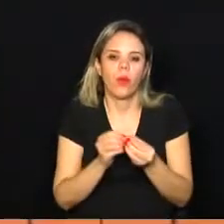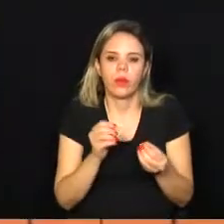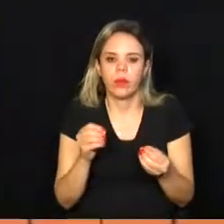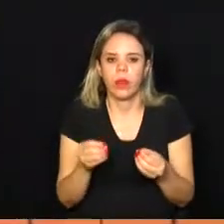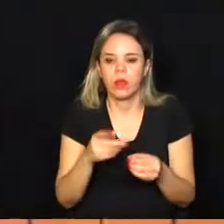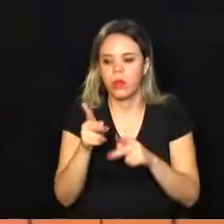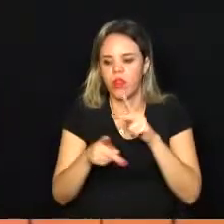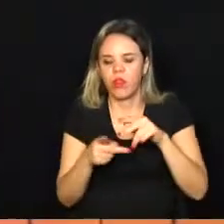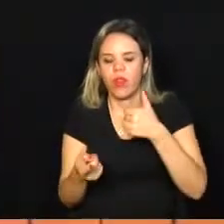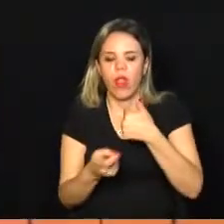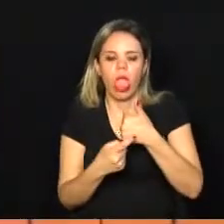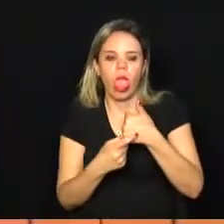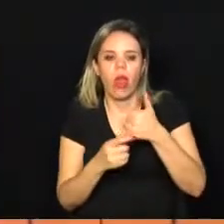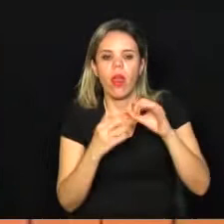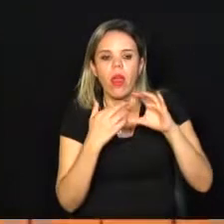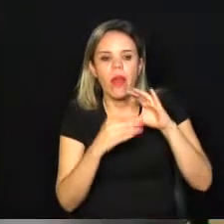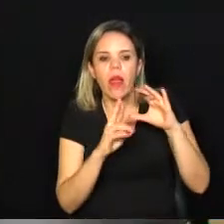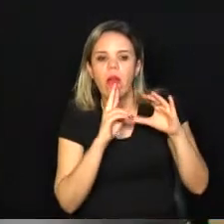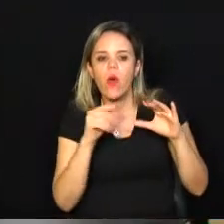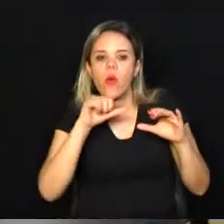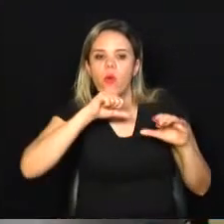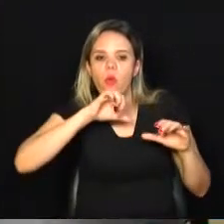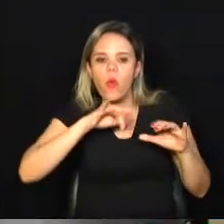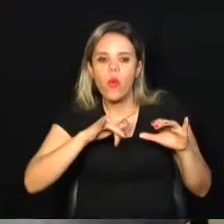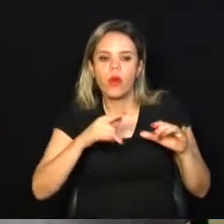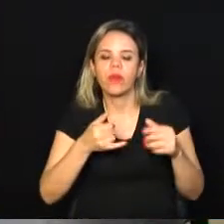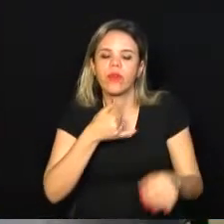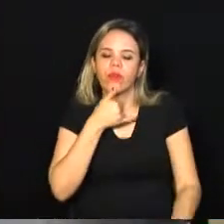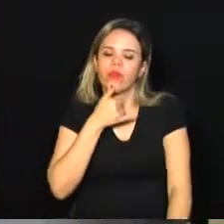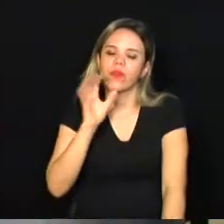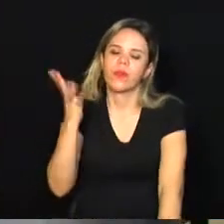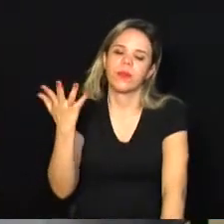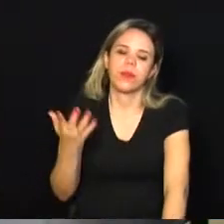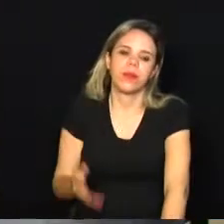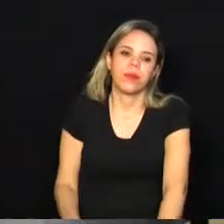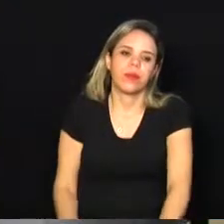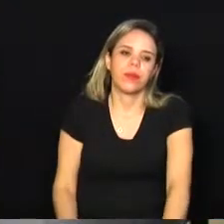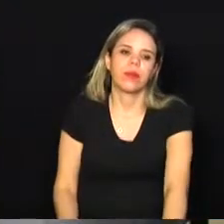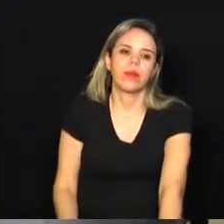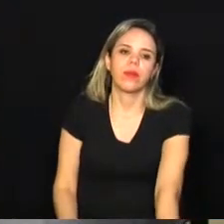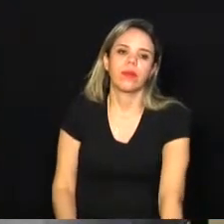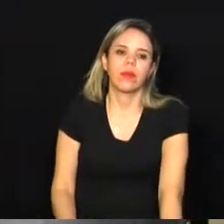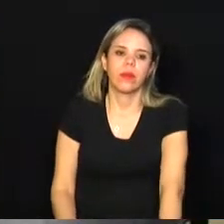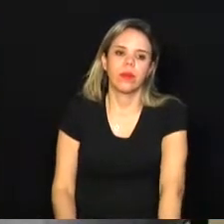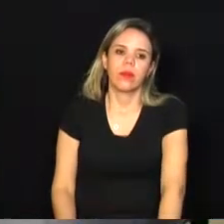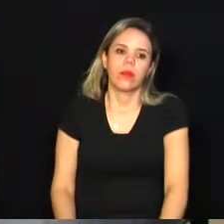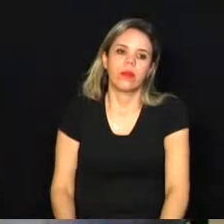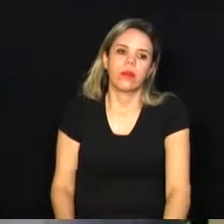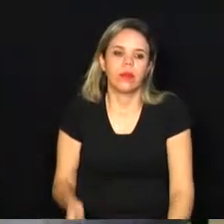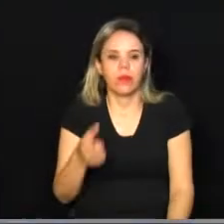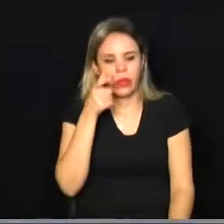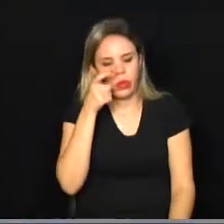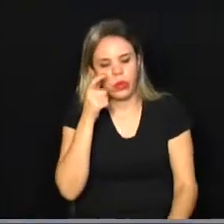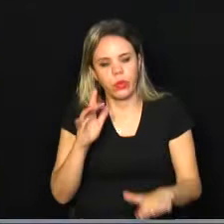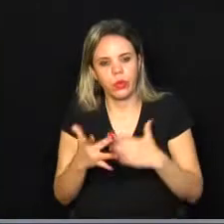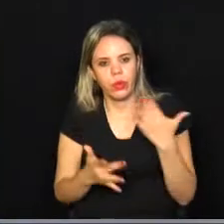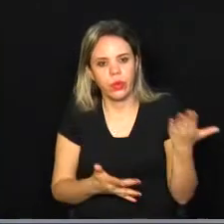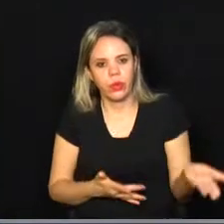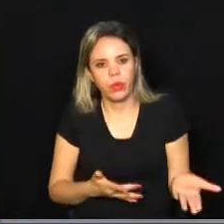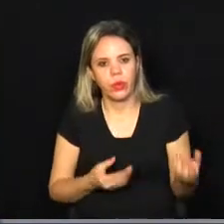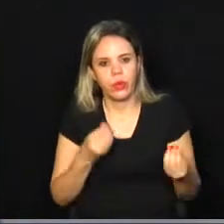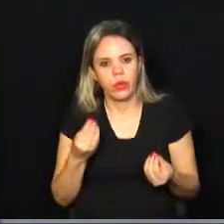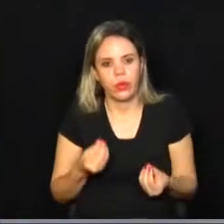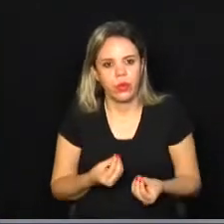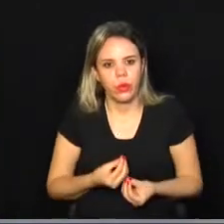haters também, que é algo bastante importante que infelizmente acontece. Sim, eu vejo a rede social